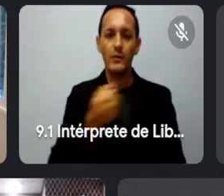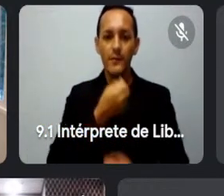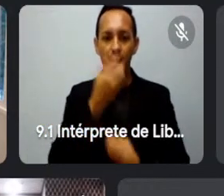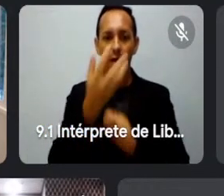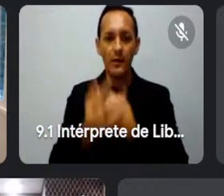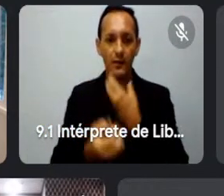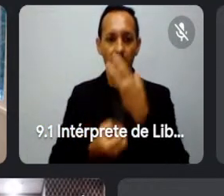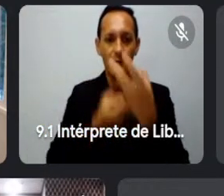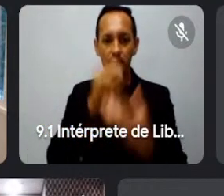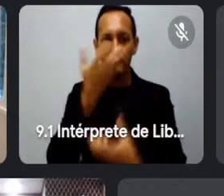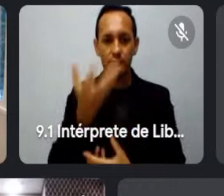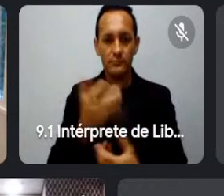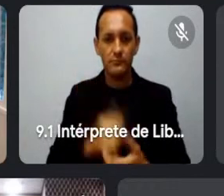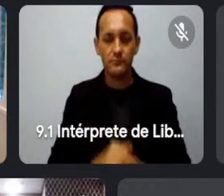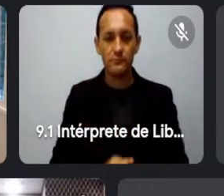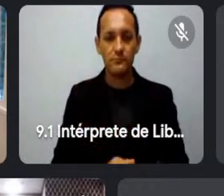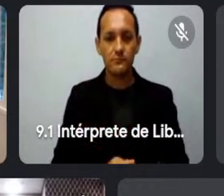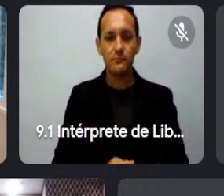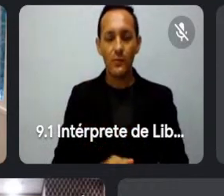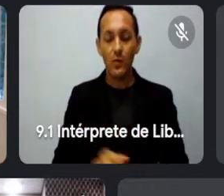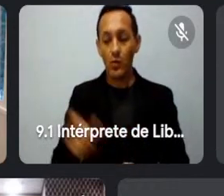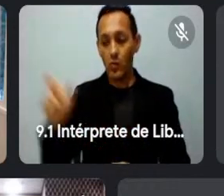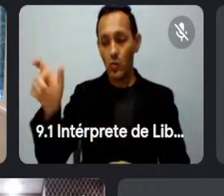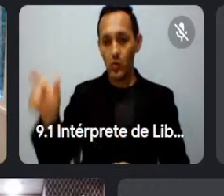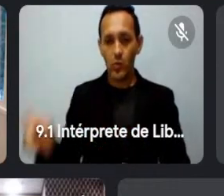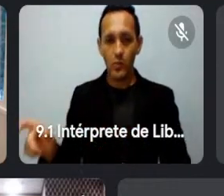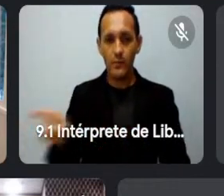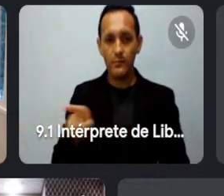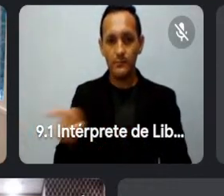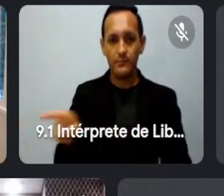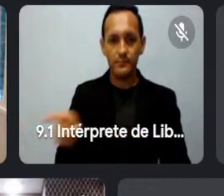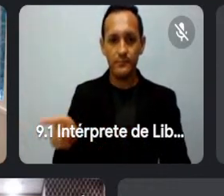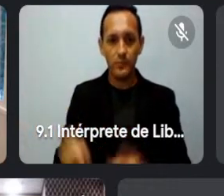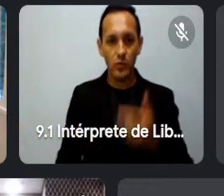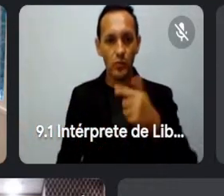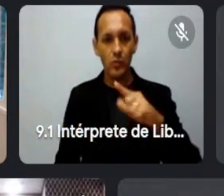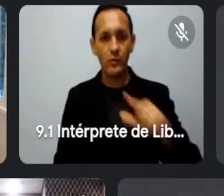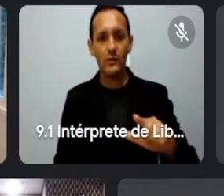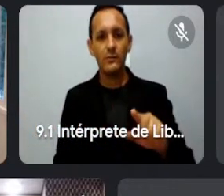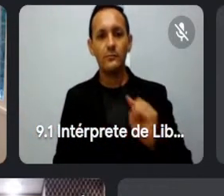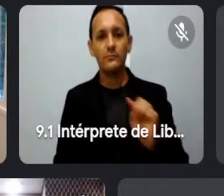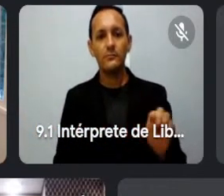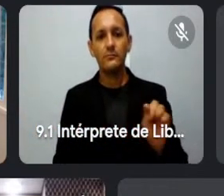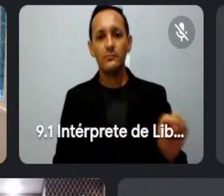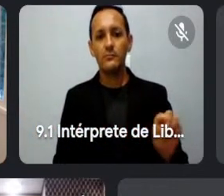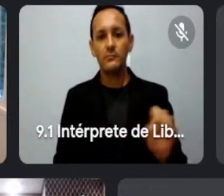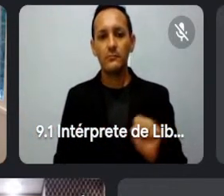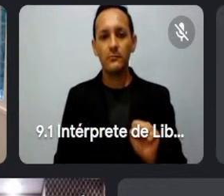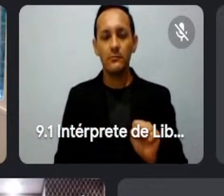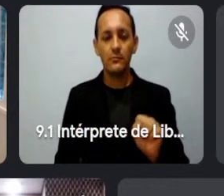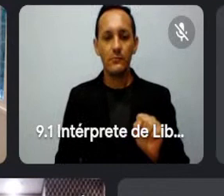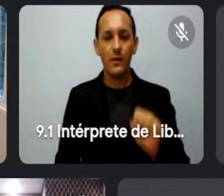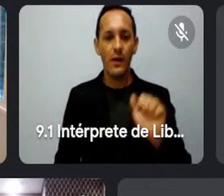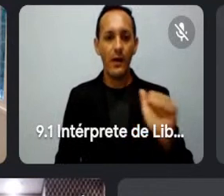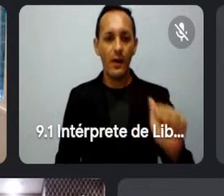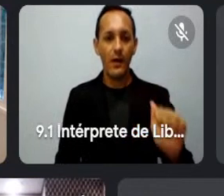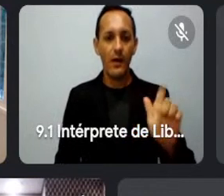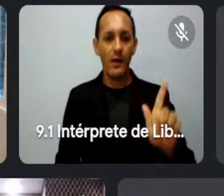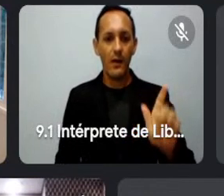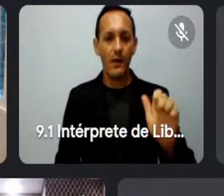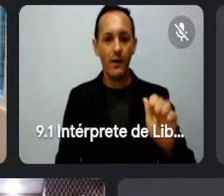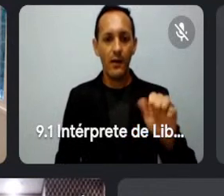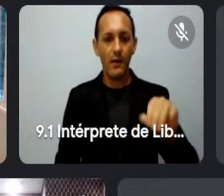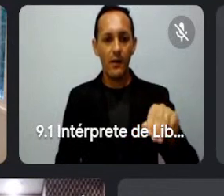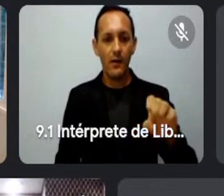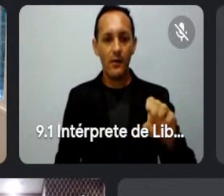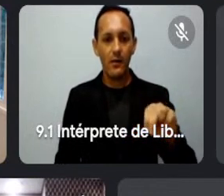é uma do sorgo Alerta que seria o eleitor beneficiado e outra do Senhor Agamenon que teria